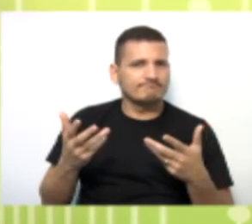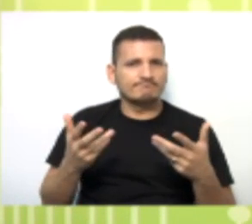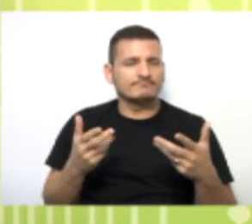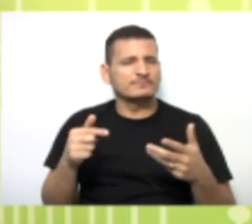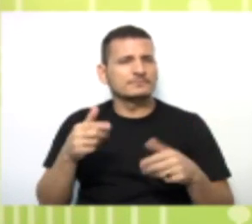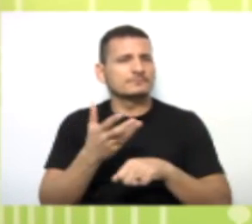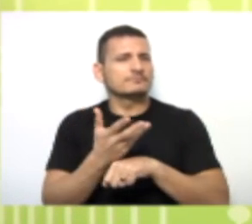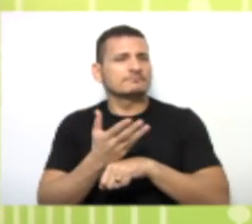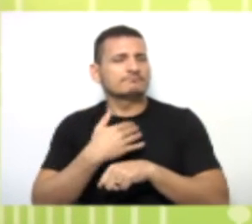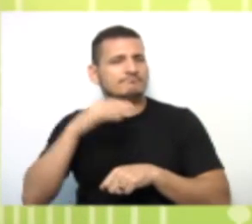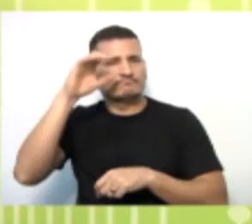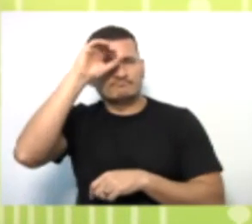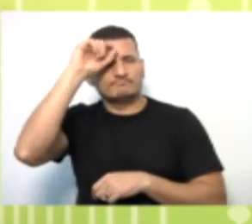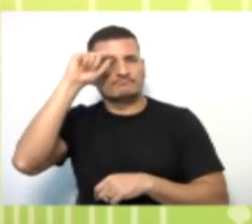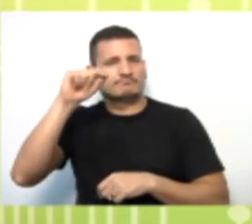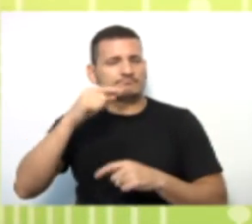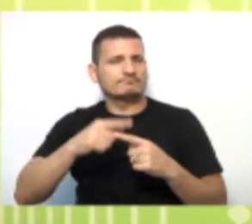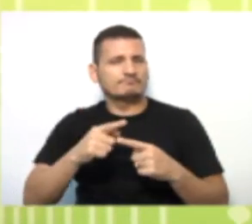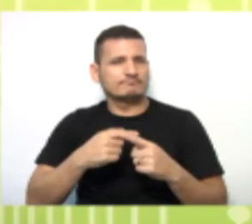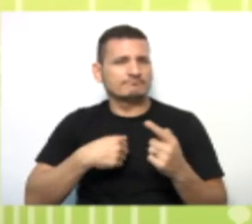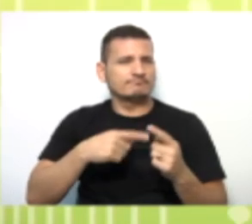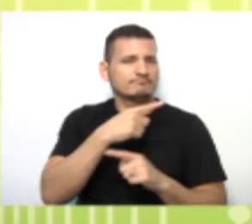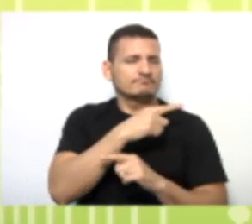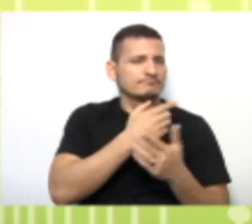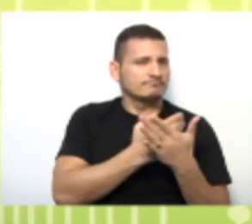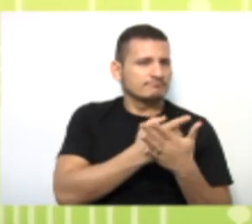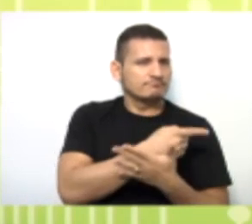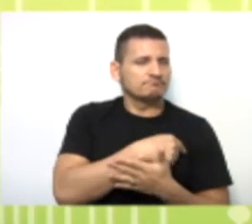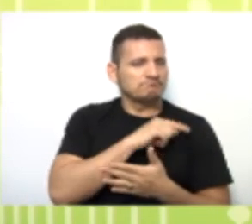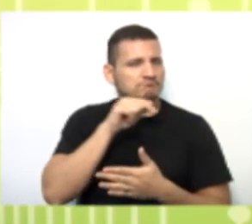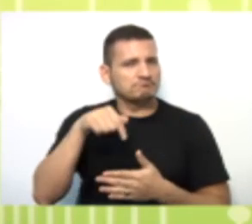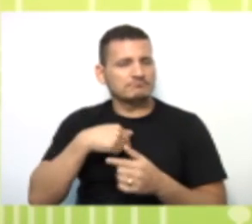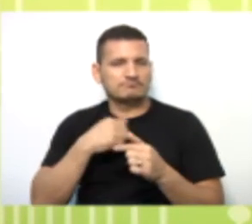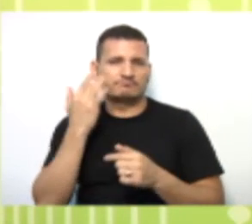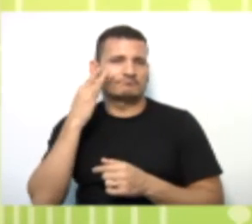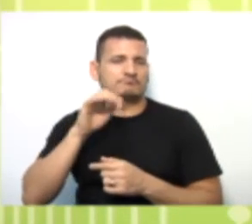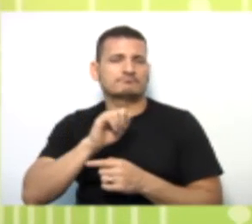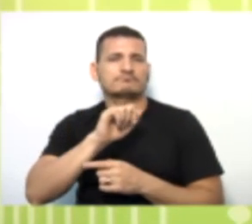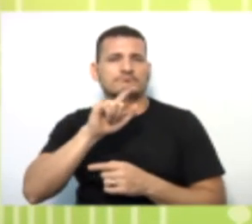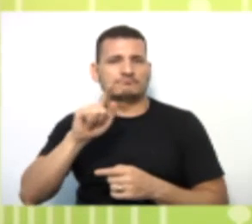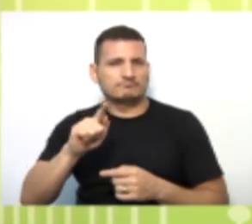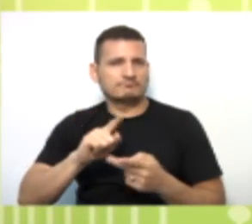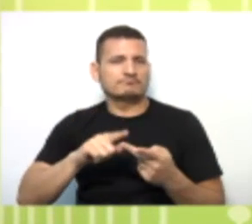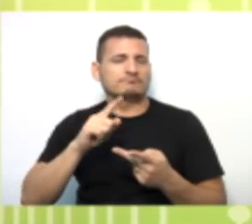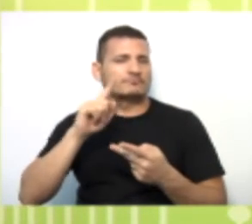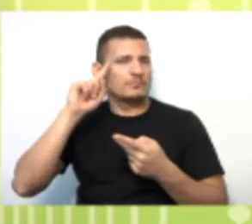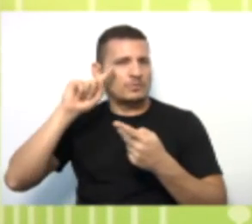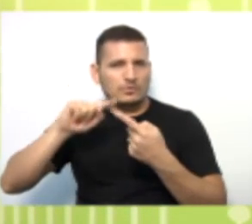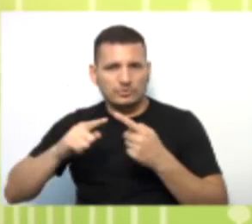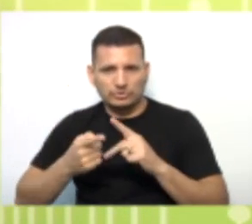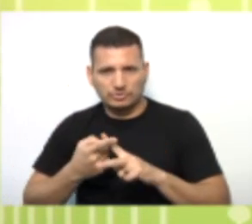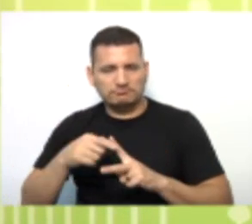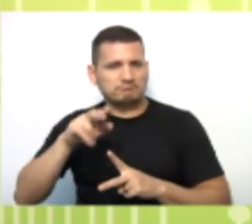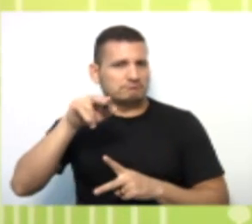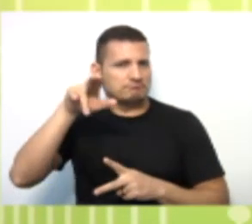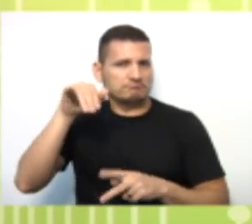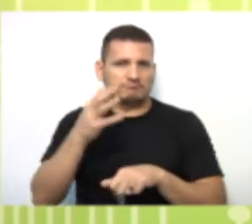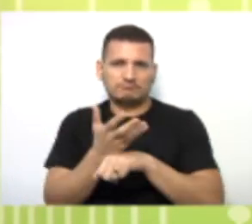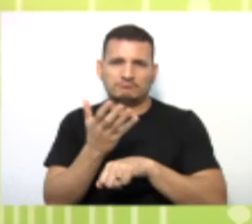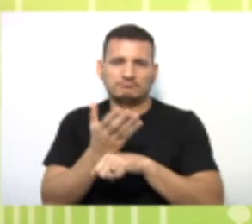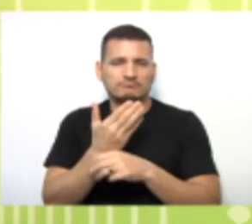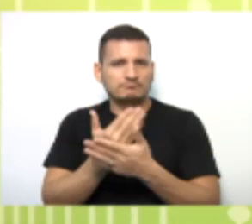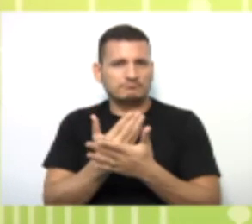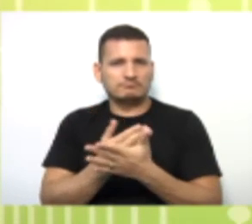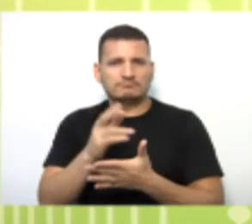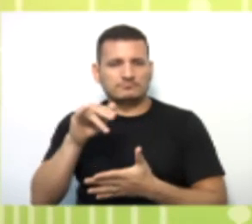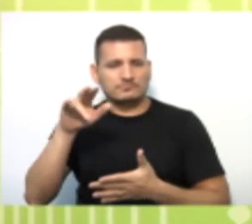comigo nessa disciplina? Porque eu vim da escola, eu não sei o que é o algoritmo, eu não sei o que é uma lógica, eu nunca tive essa disciplina na minha escola,